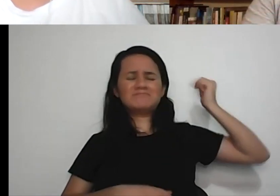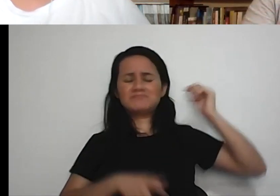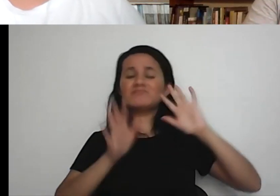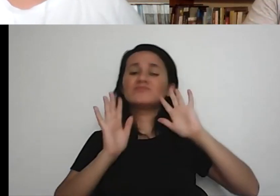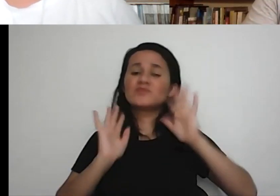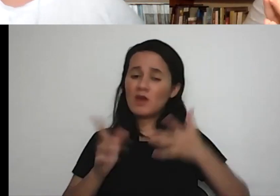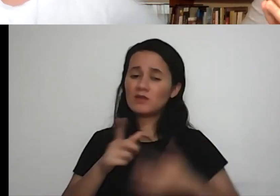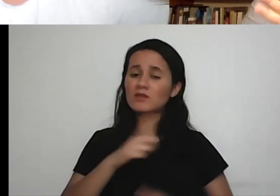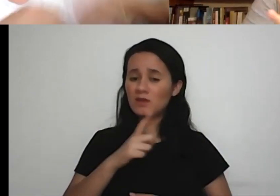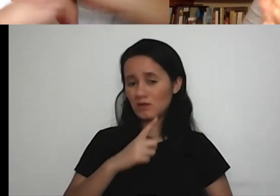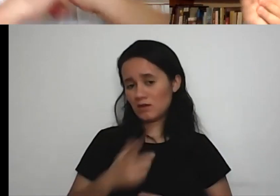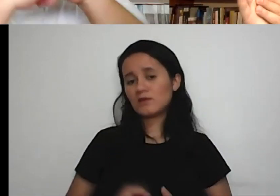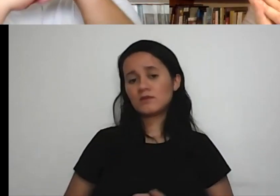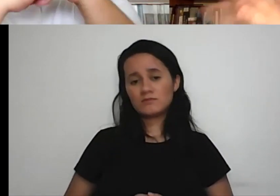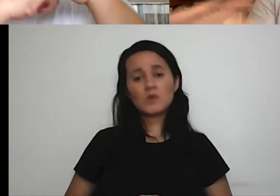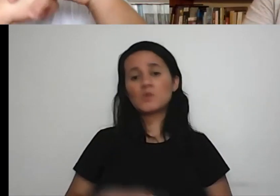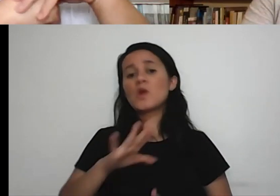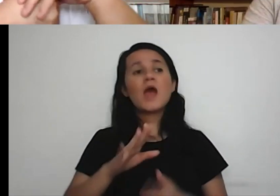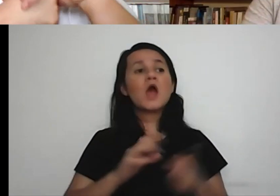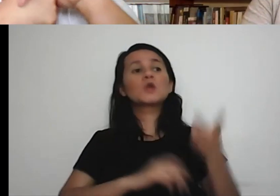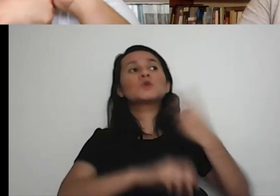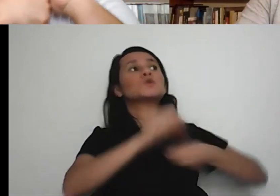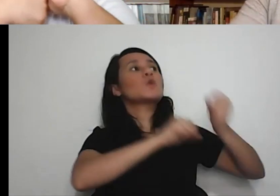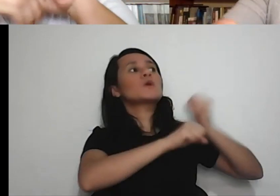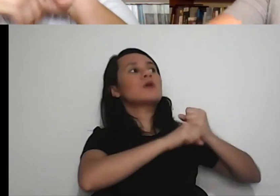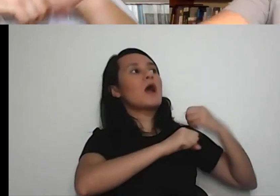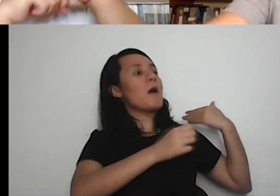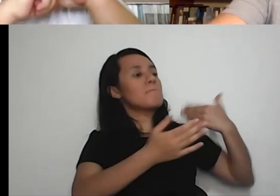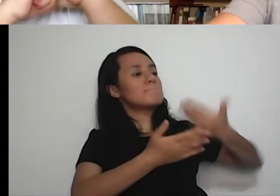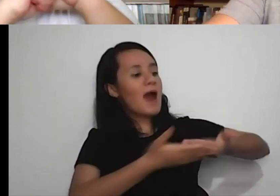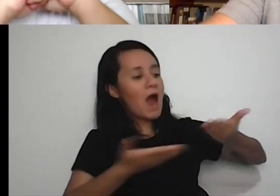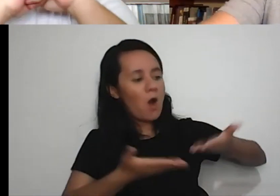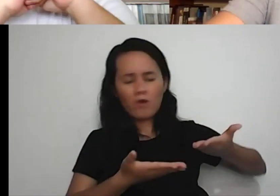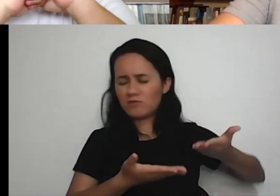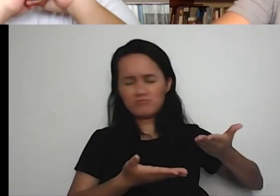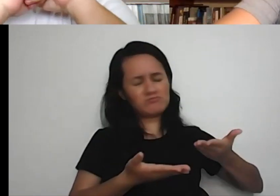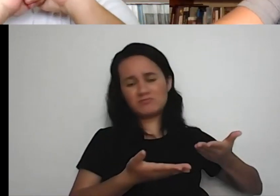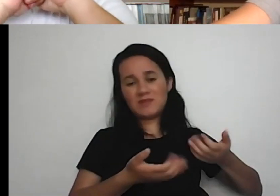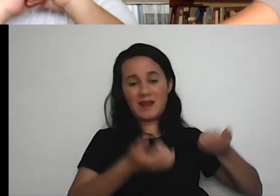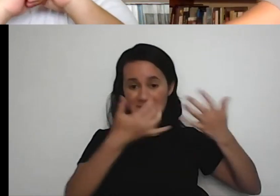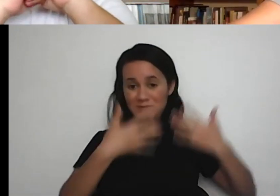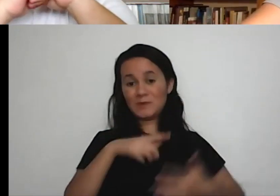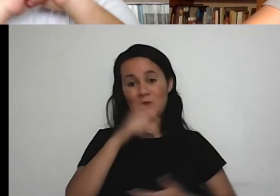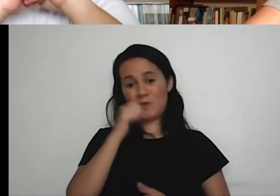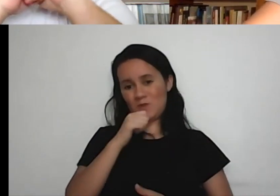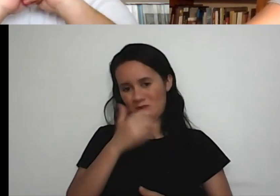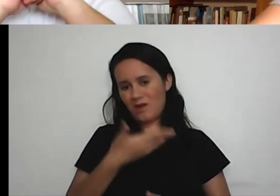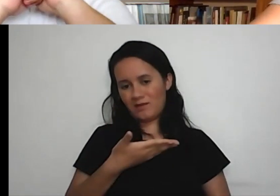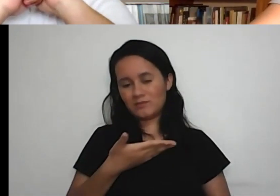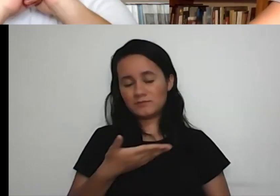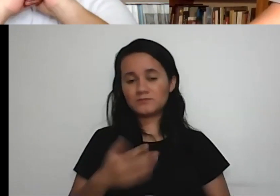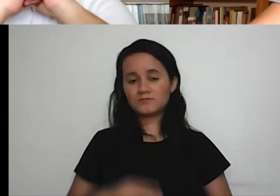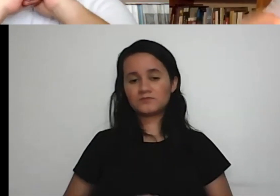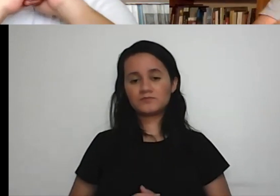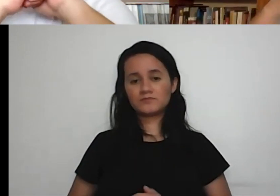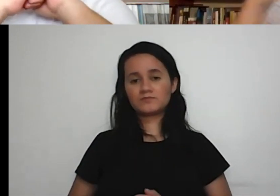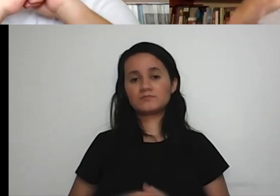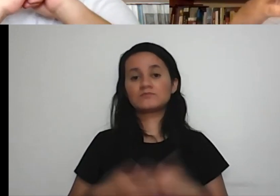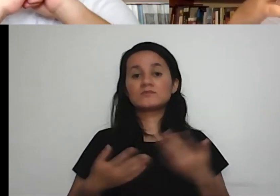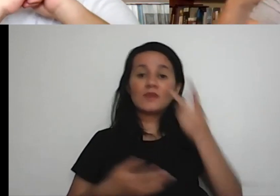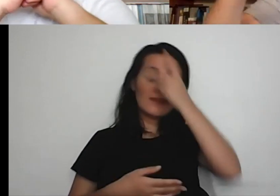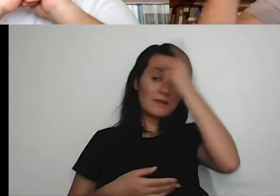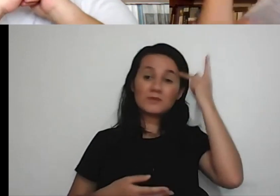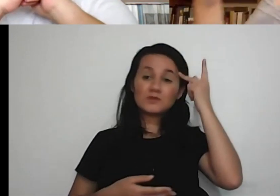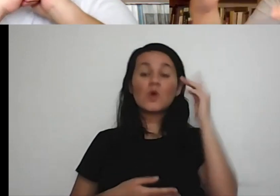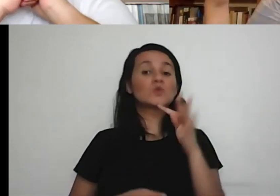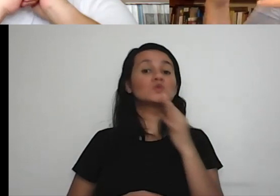Né? Eles não são coisa de 2 anos para cá, que nem ela diz. Então, para quem não era